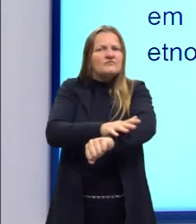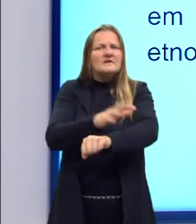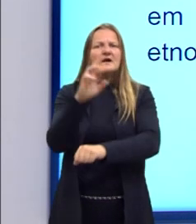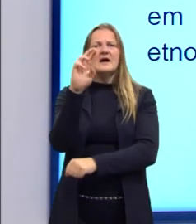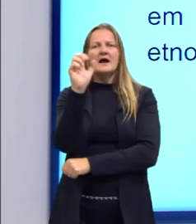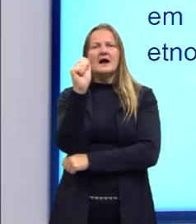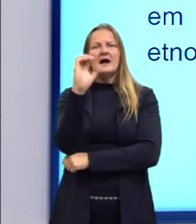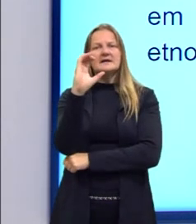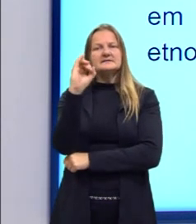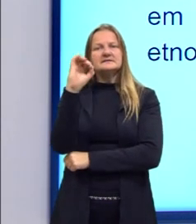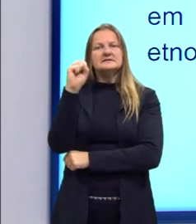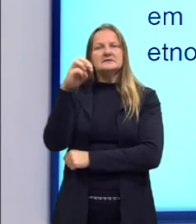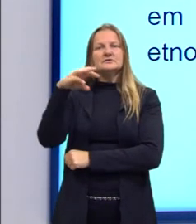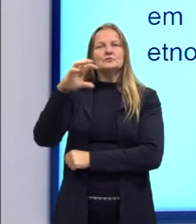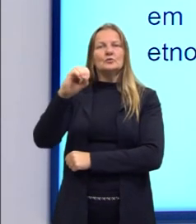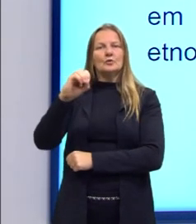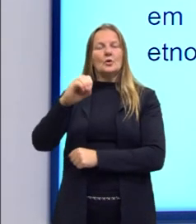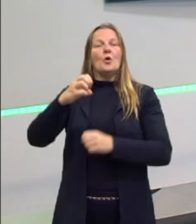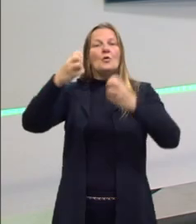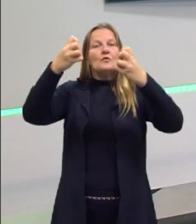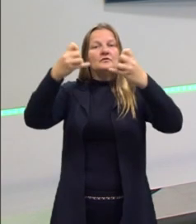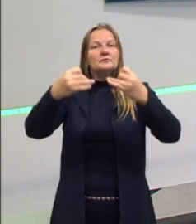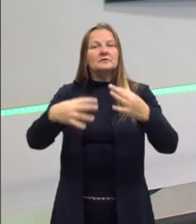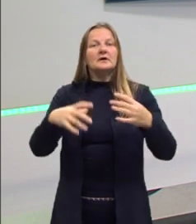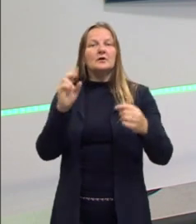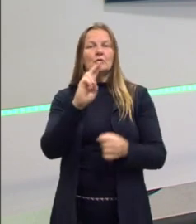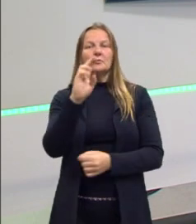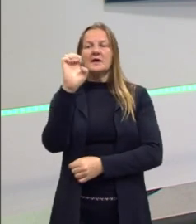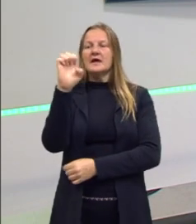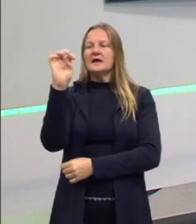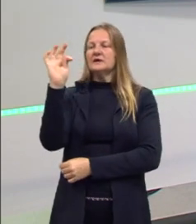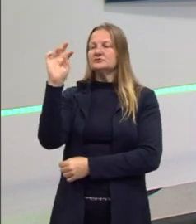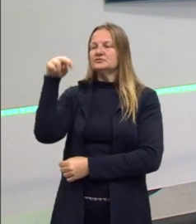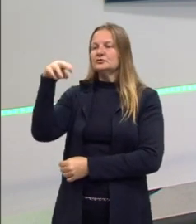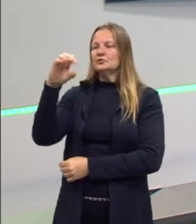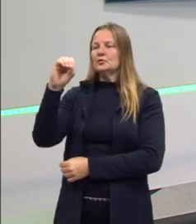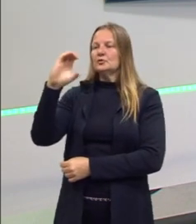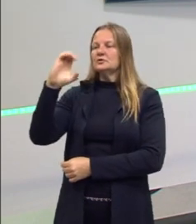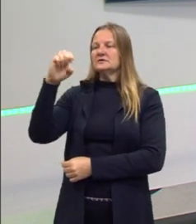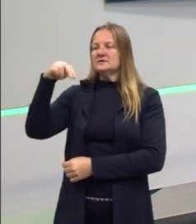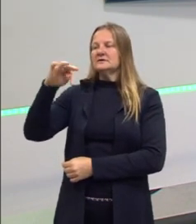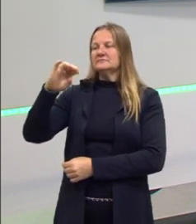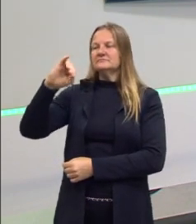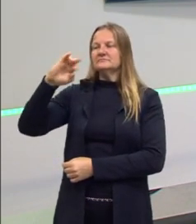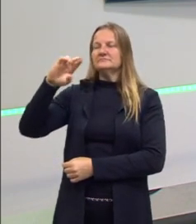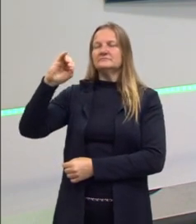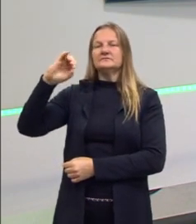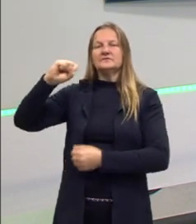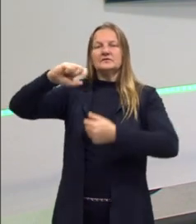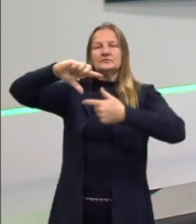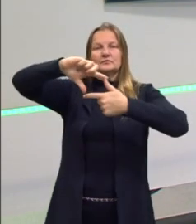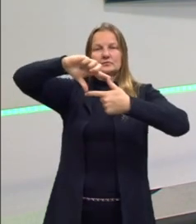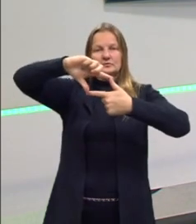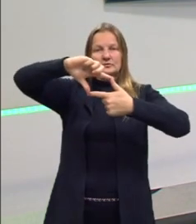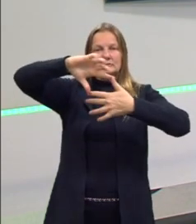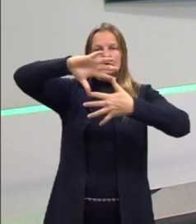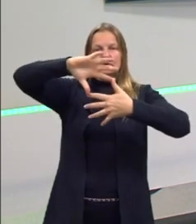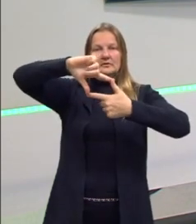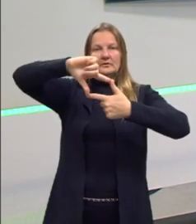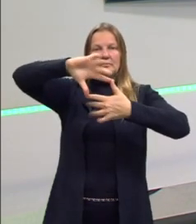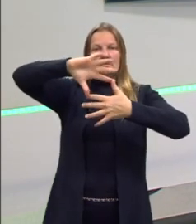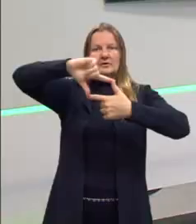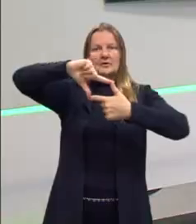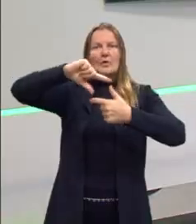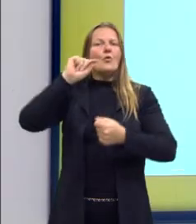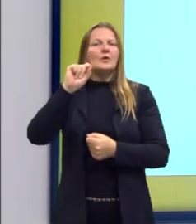mas para falar do racismo antes a gente vai explicar o que que é o centrismo em Já falou um pouquinho algumas outras aulas né O que